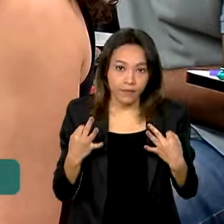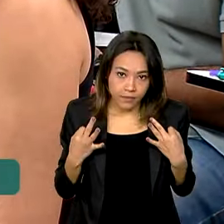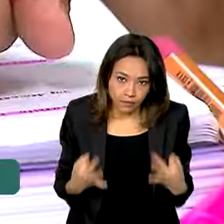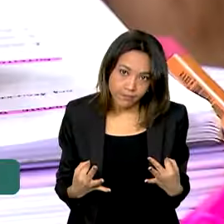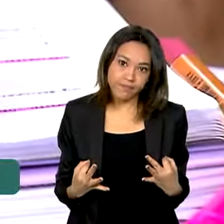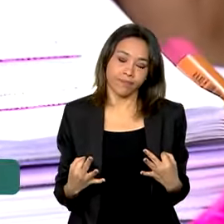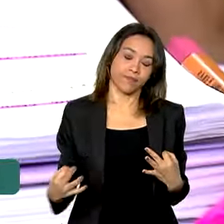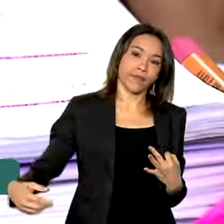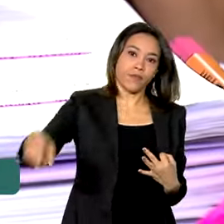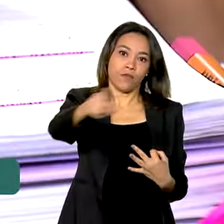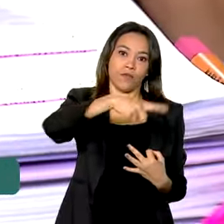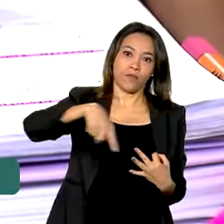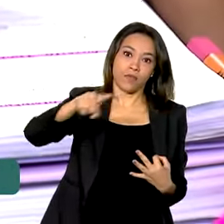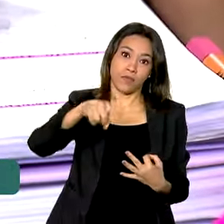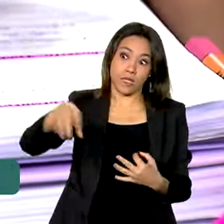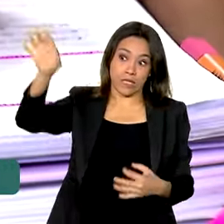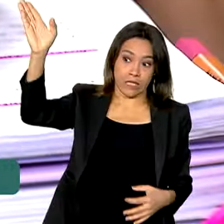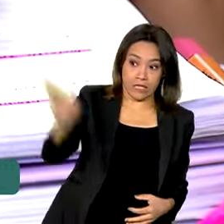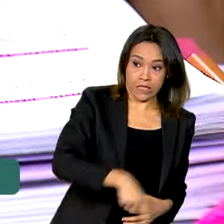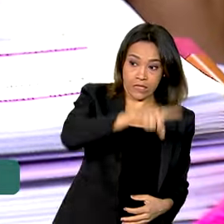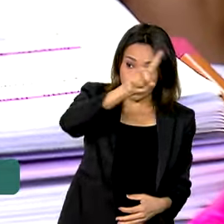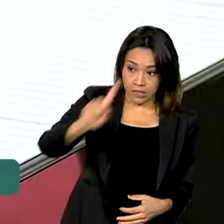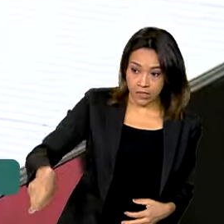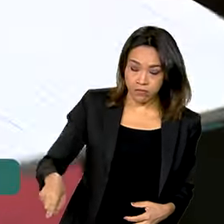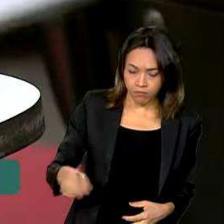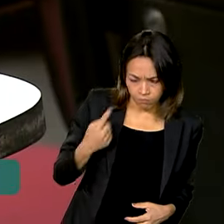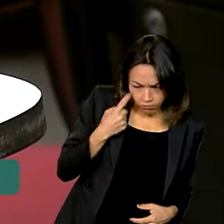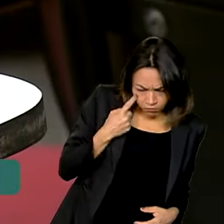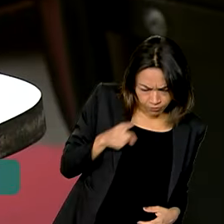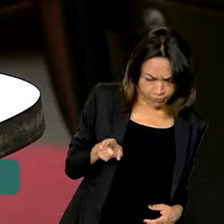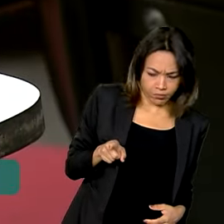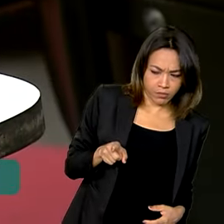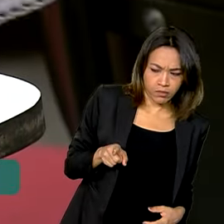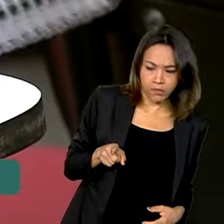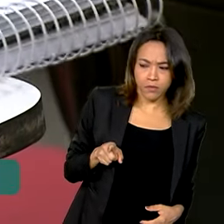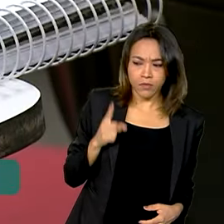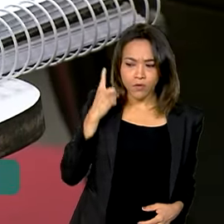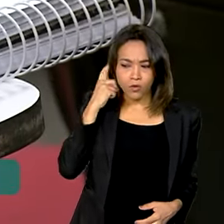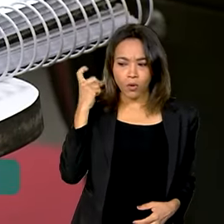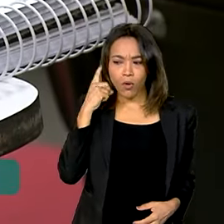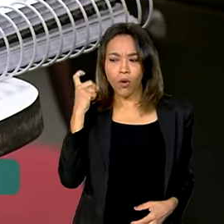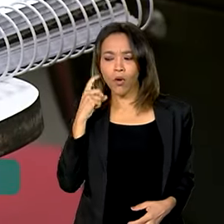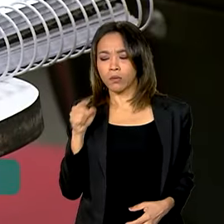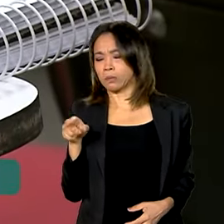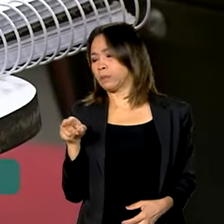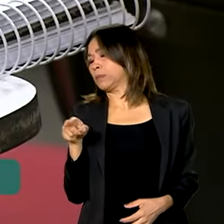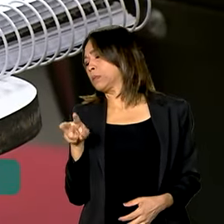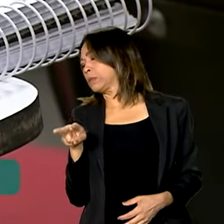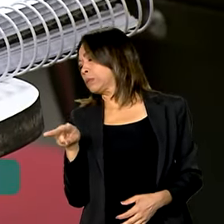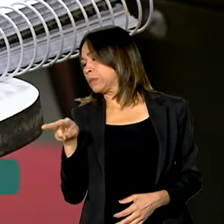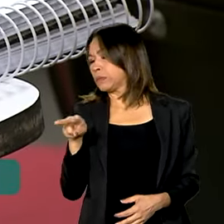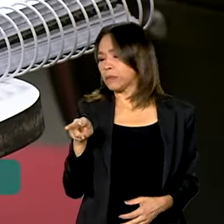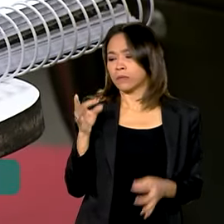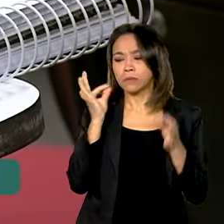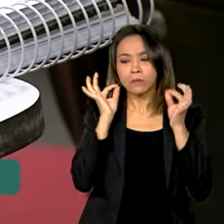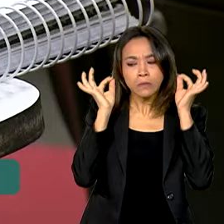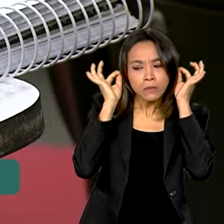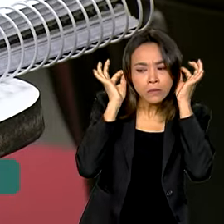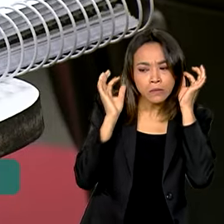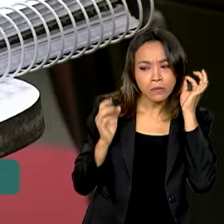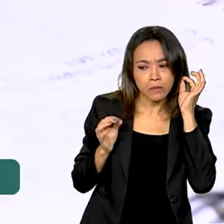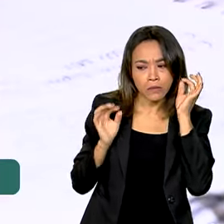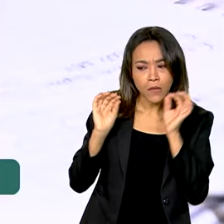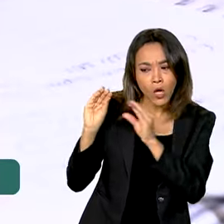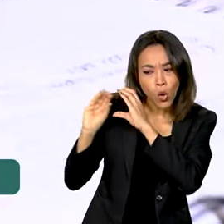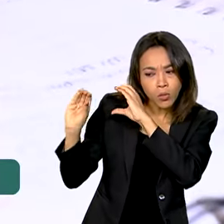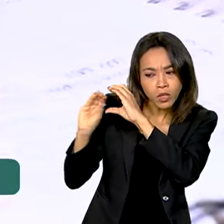candidato será eliminado se pego usando algum aparelho sonoro ou equipamentos eletrônicos e de